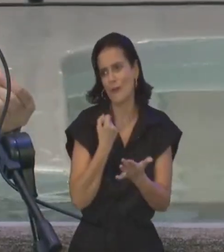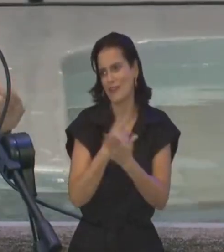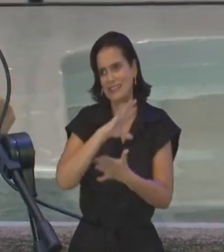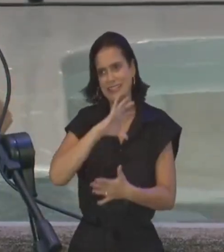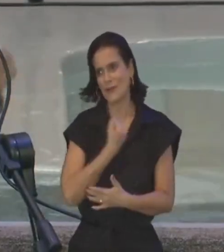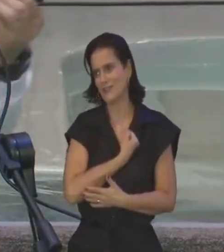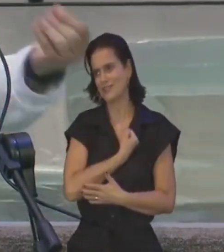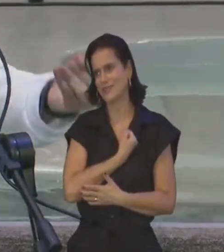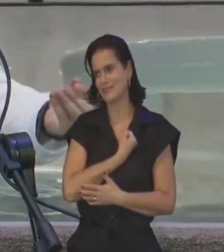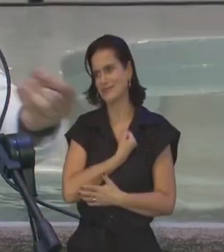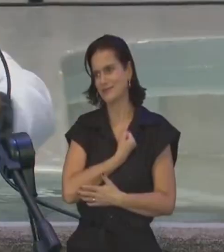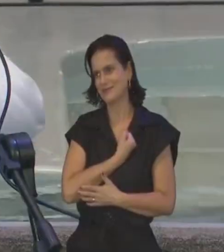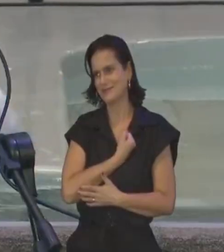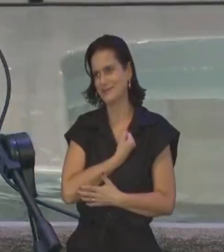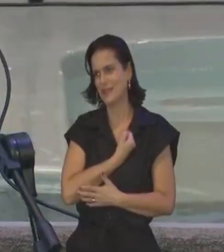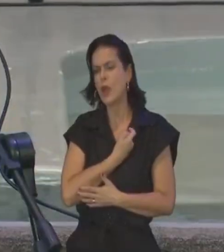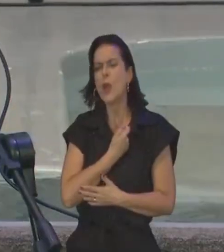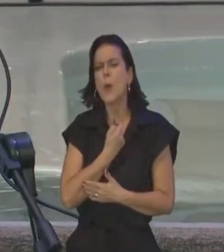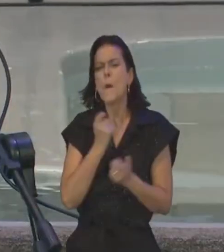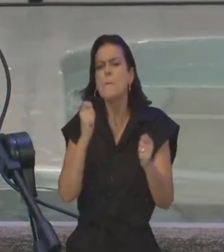O que você pode entregar?